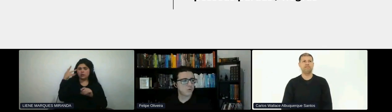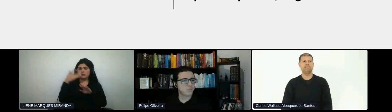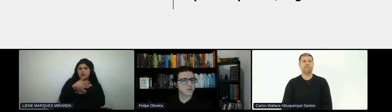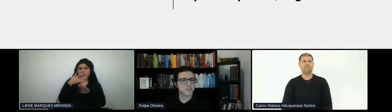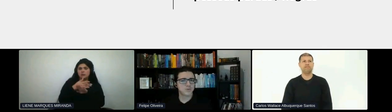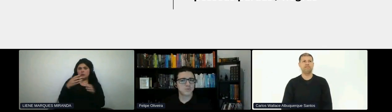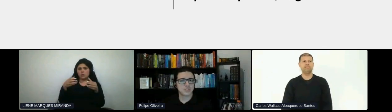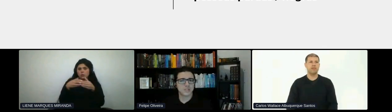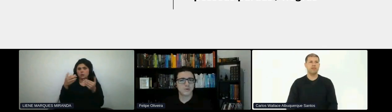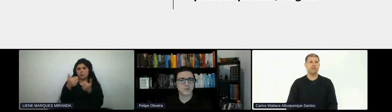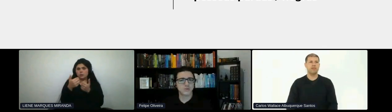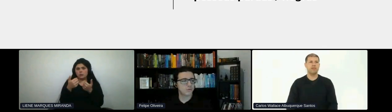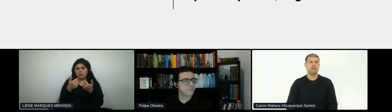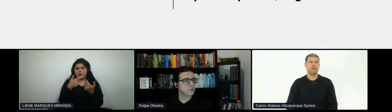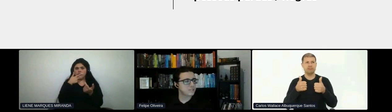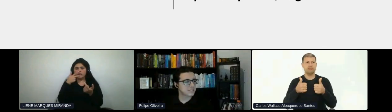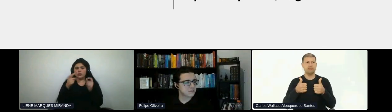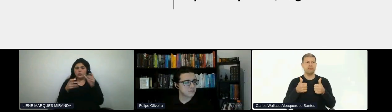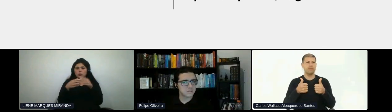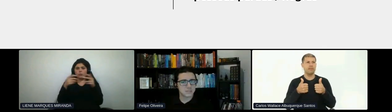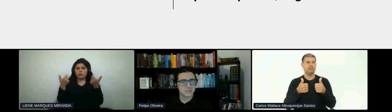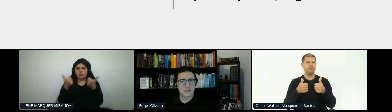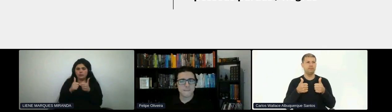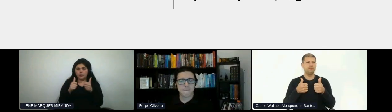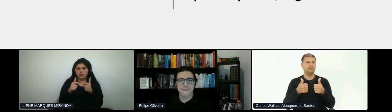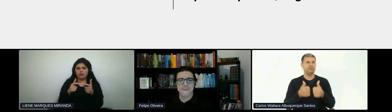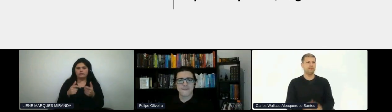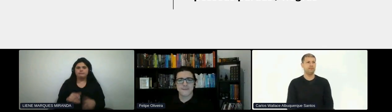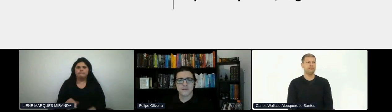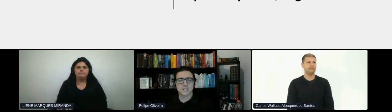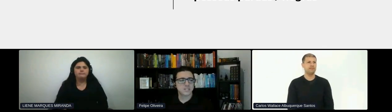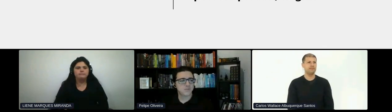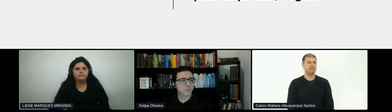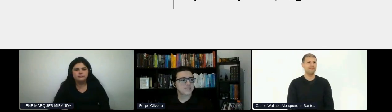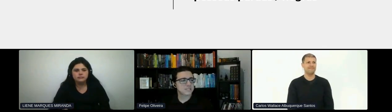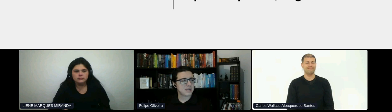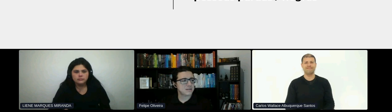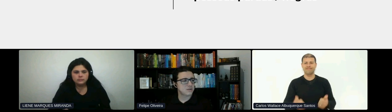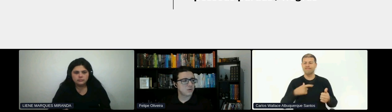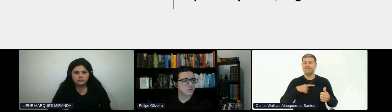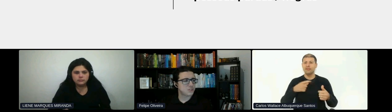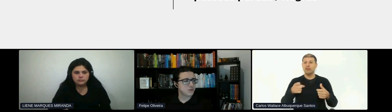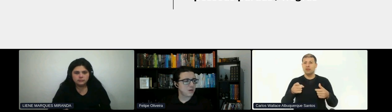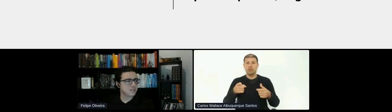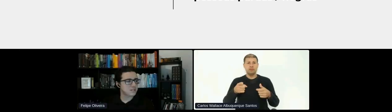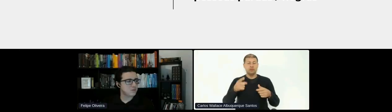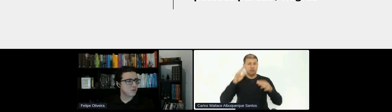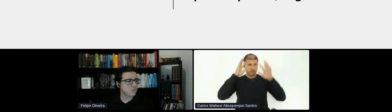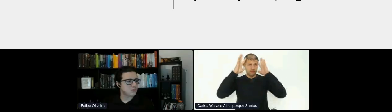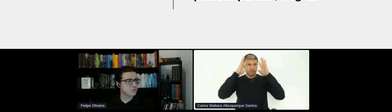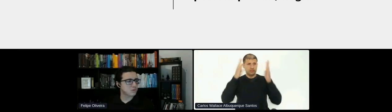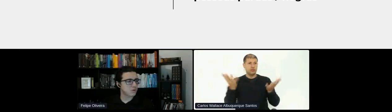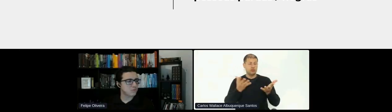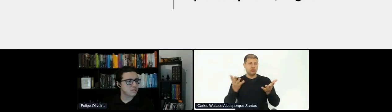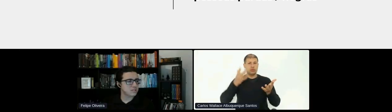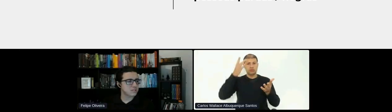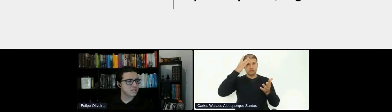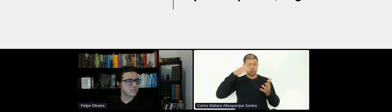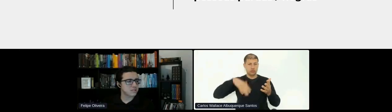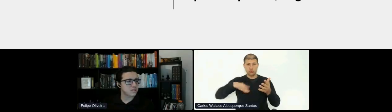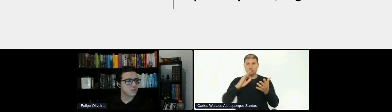algum grupo que a gente considera hoje um grupo minorizado. Tá? E se a gente for pensar hoje em quais são